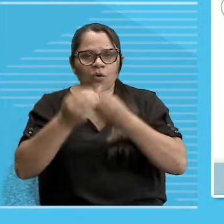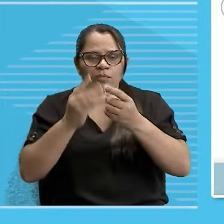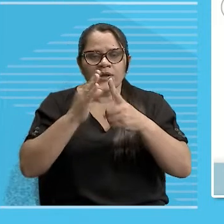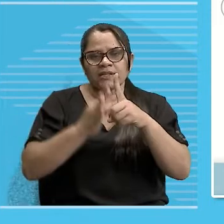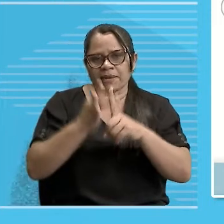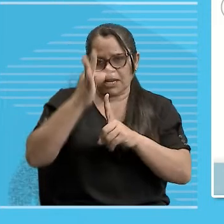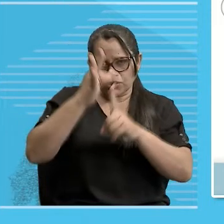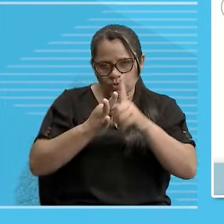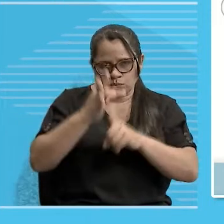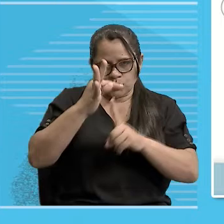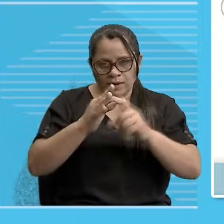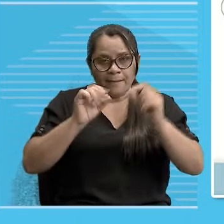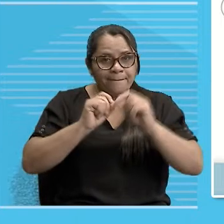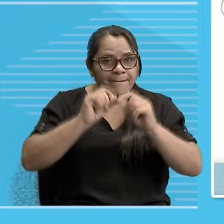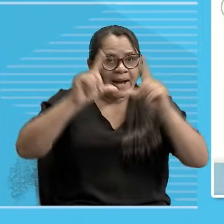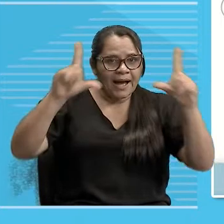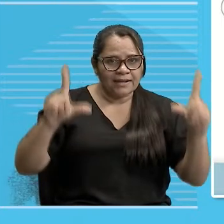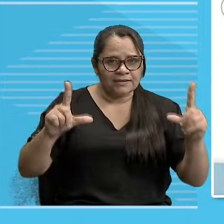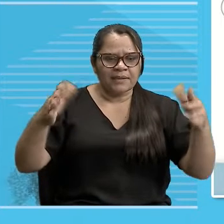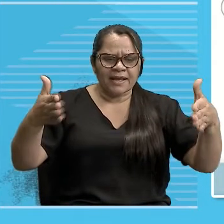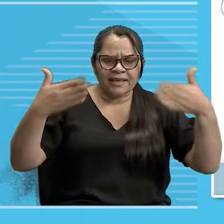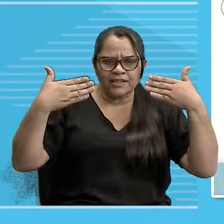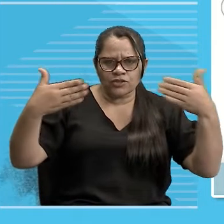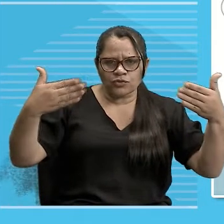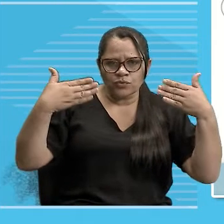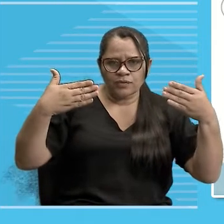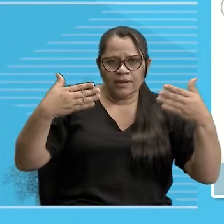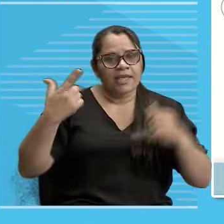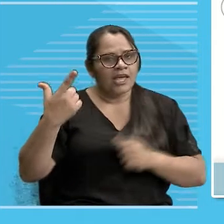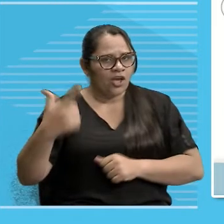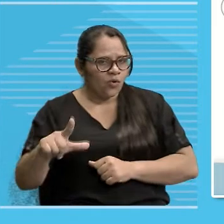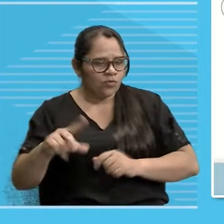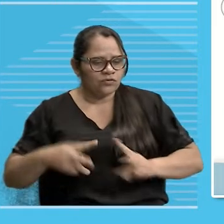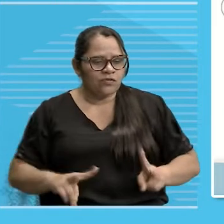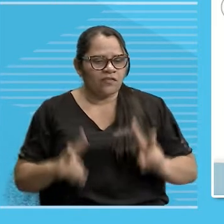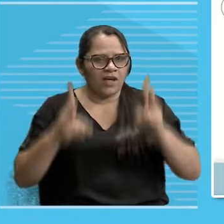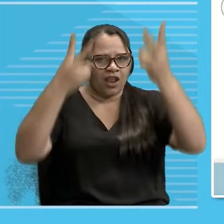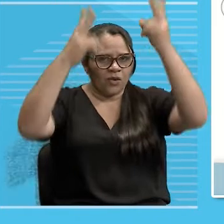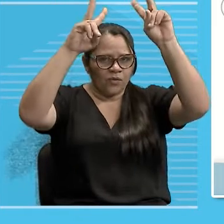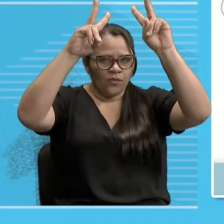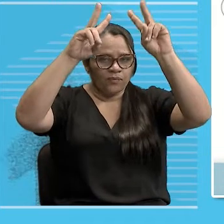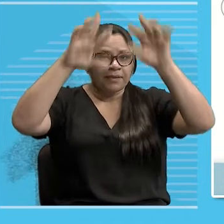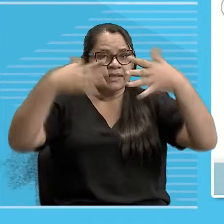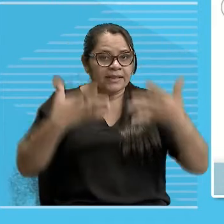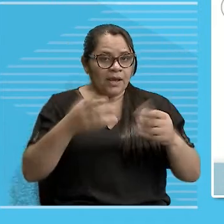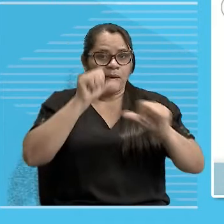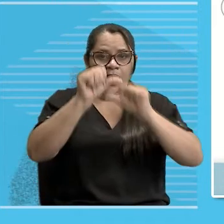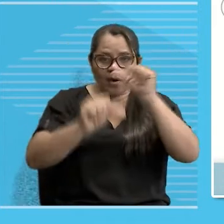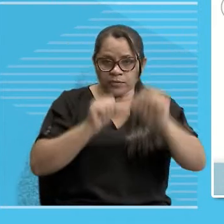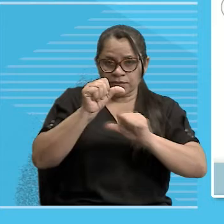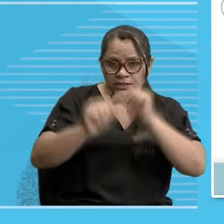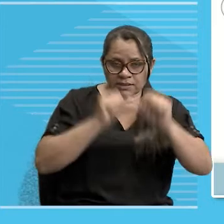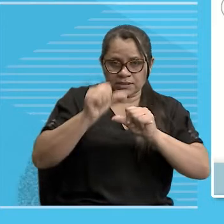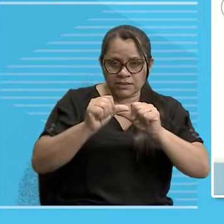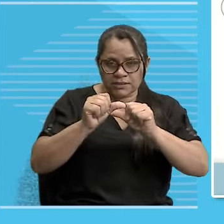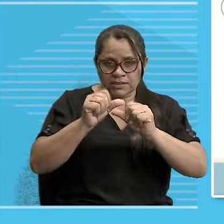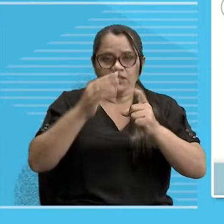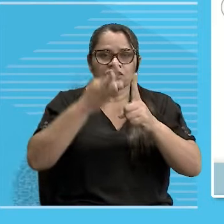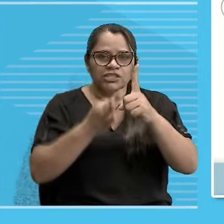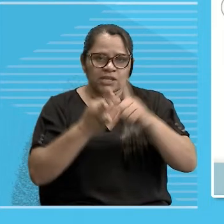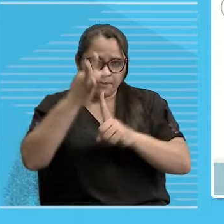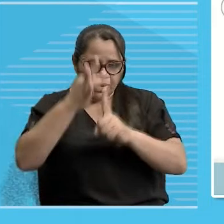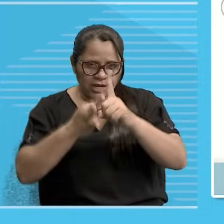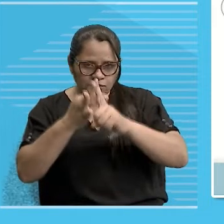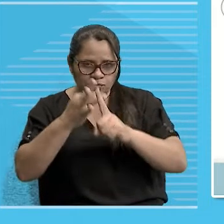de... Aí ele dá outro valor. Então, essa mudança de temperatura que a